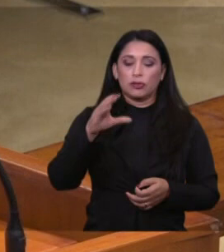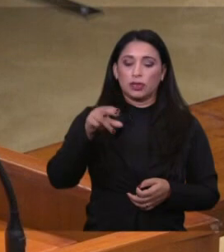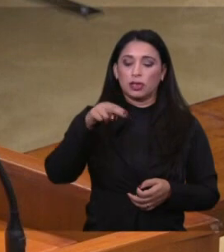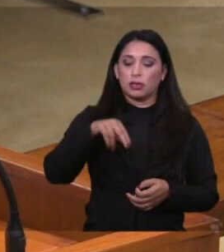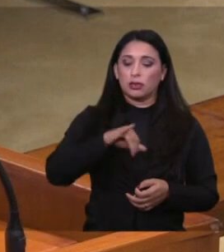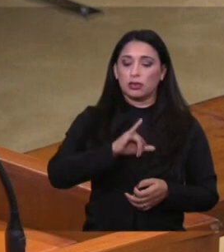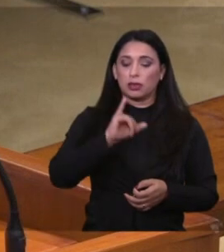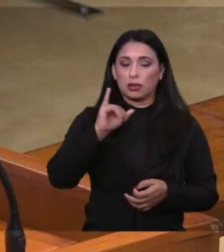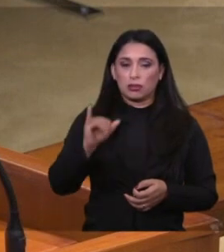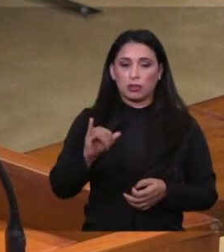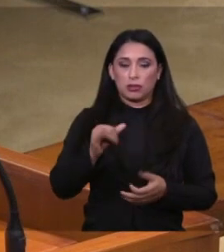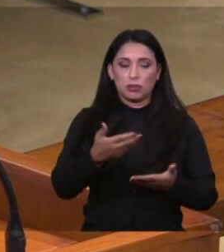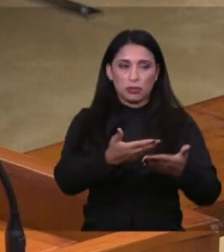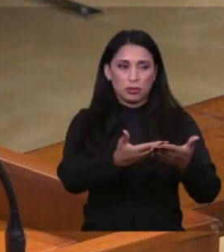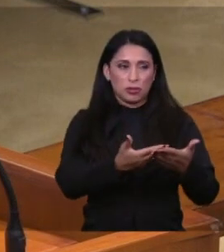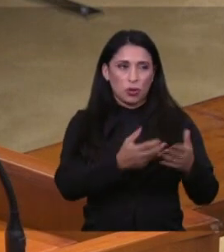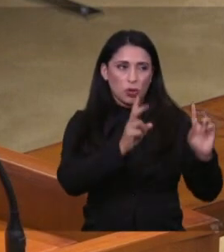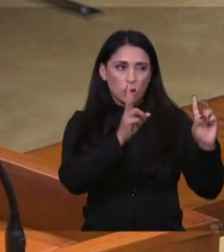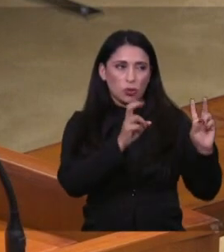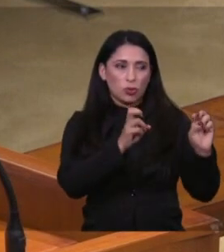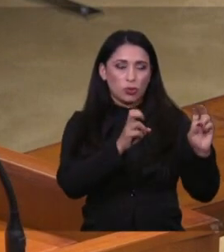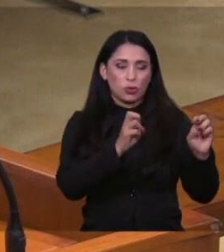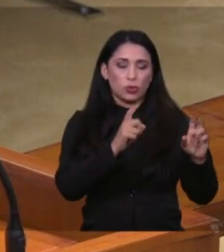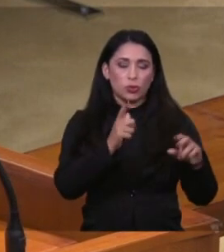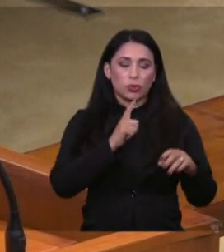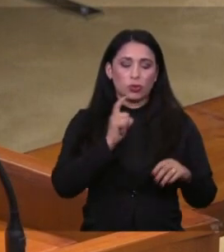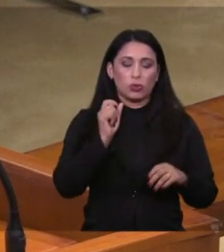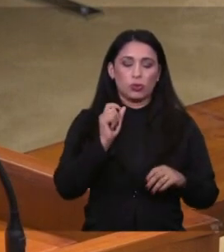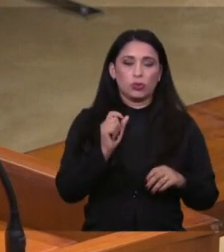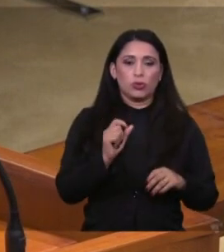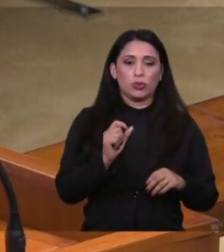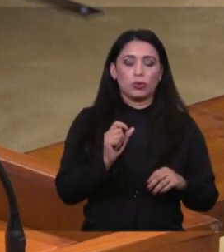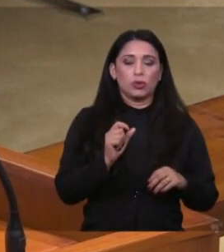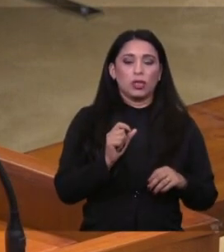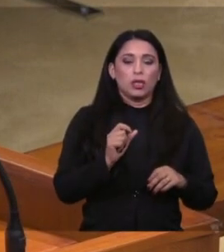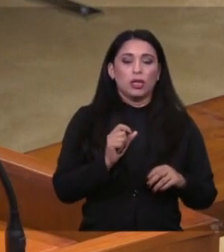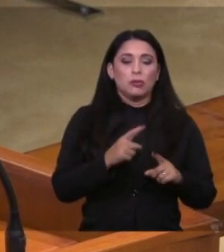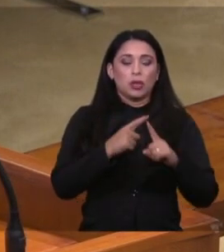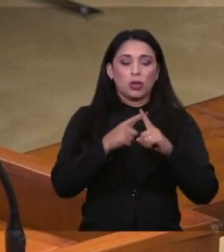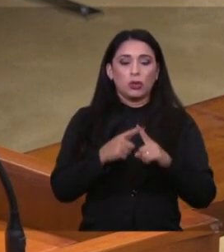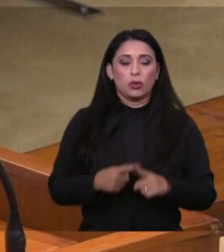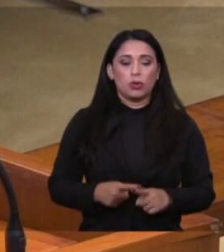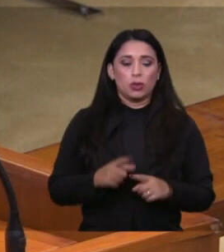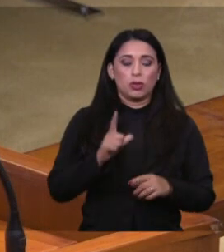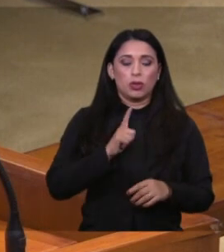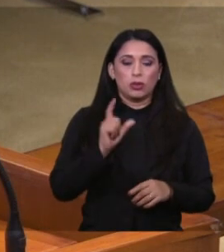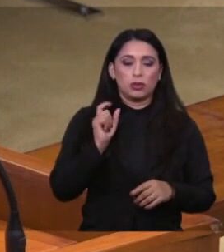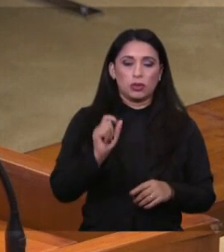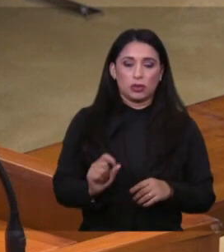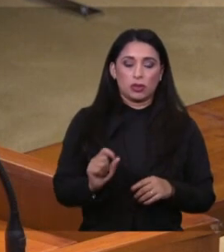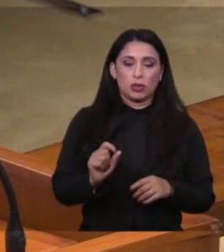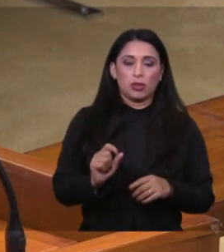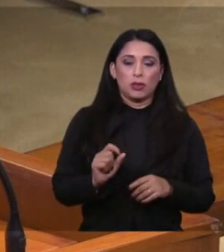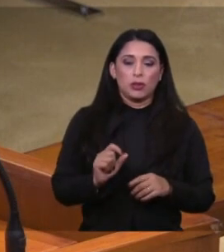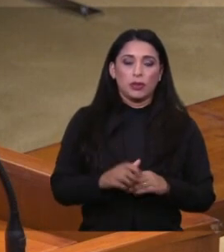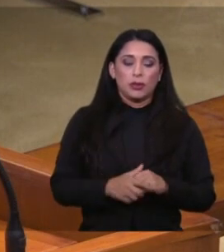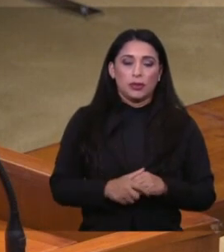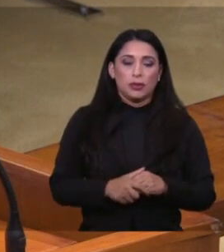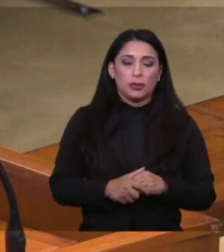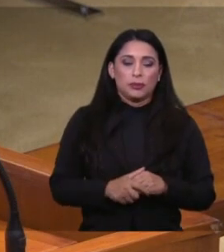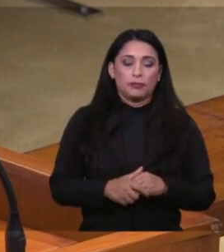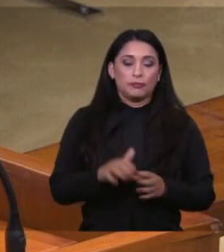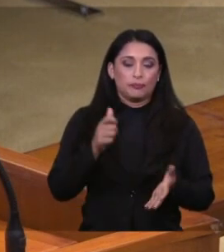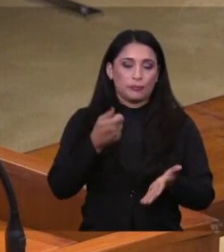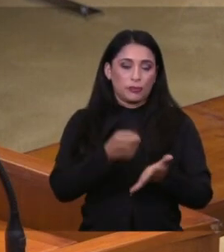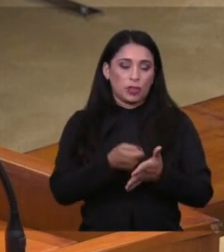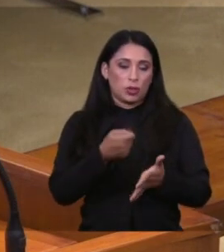Indústria, essa questão relacionada à parte concorrencial e aos efeitos concorrenciais decorrentes da